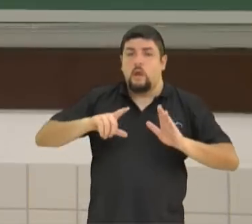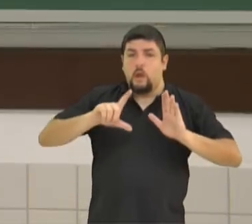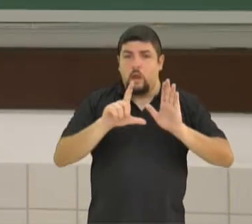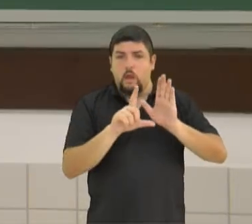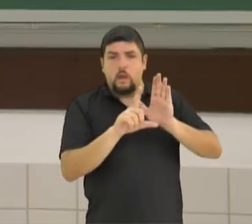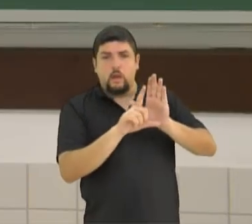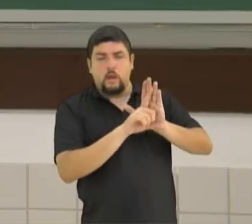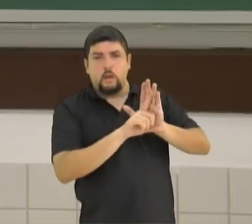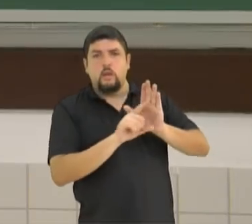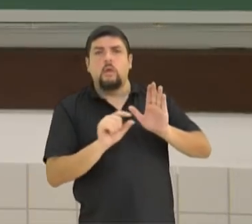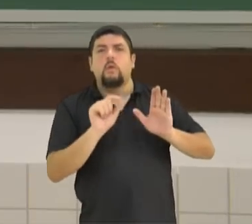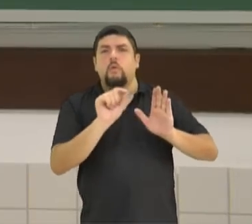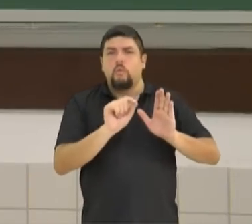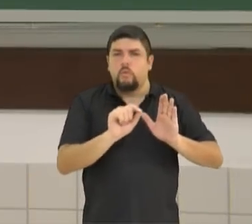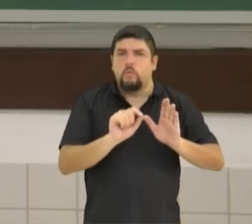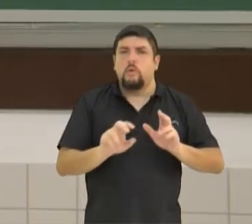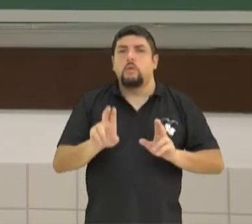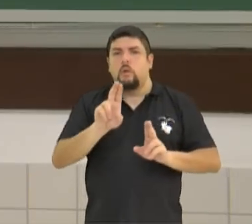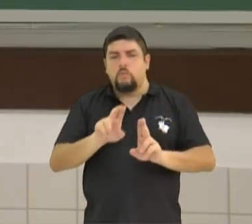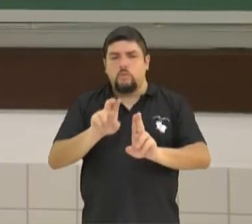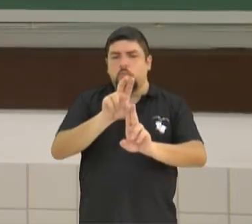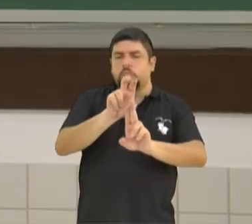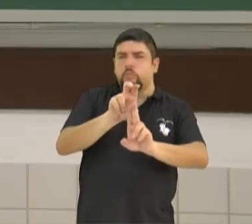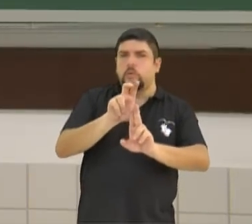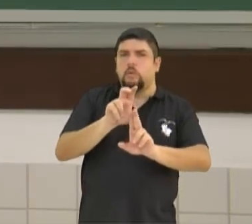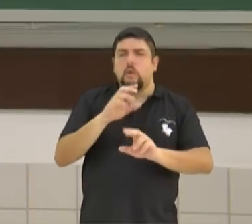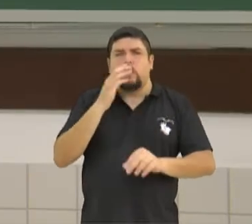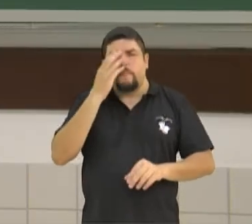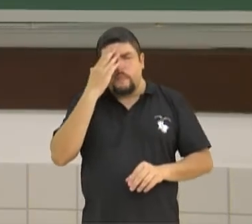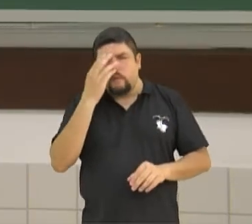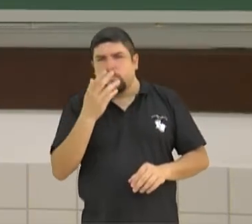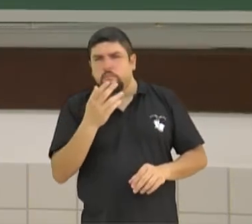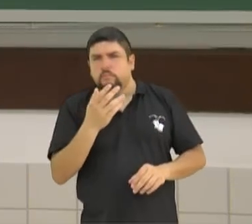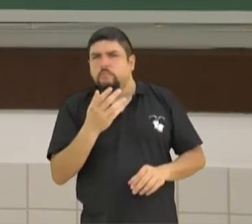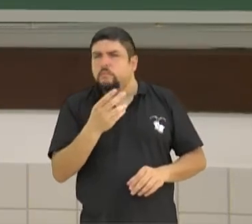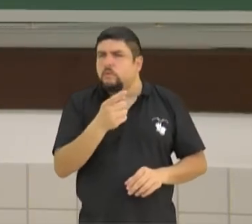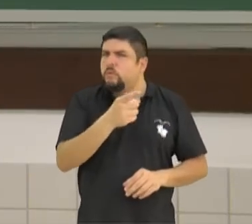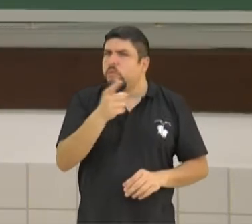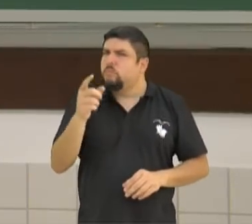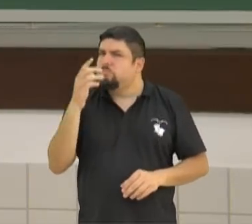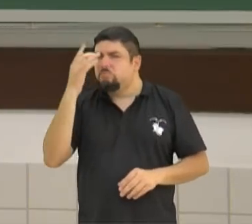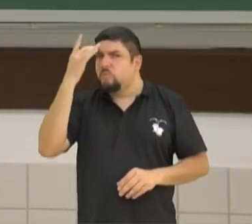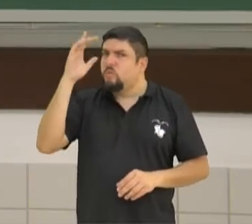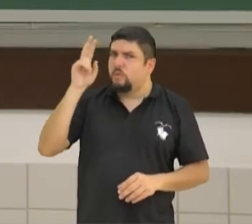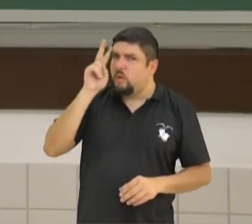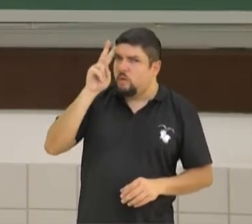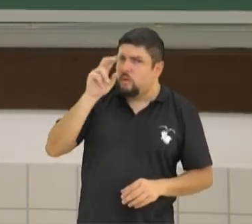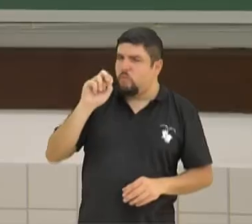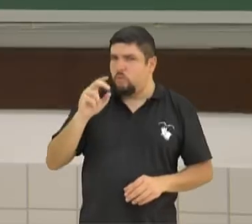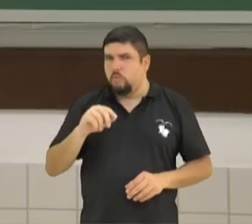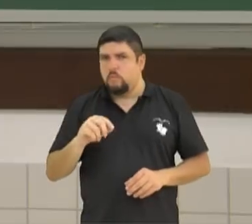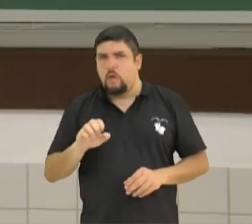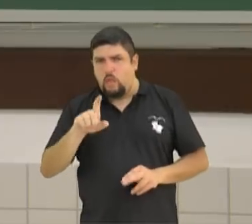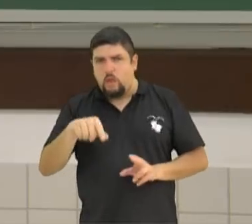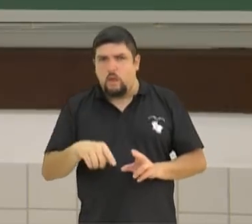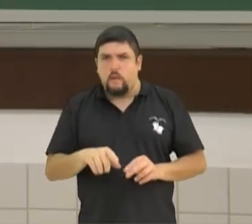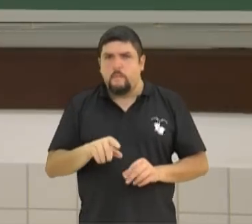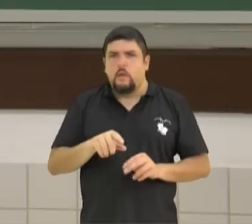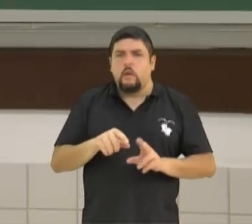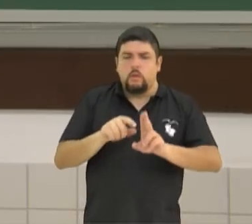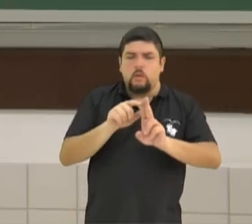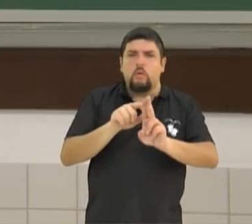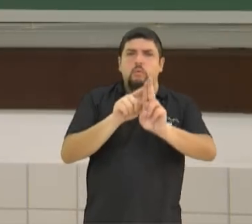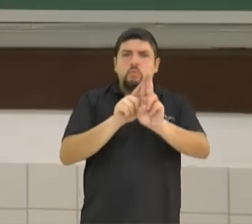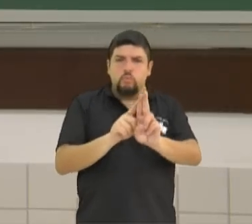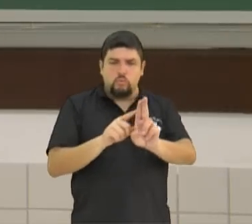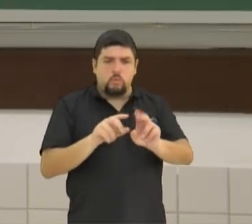o uso do trema. Né? Muitos de vocês talvez não se lembram, mas o trema eram 2 pinguinhos utilizados em cima